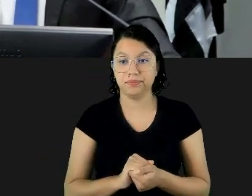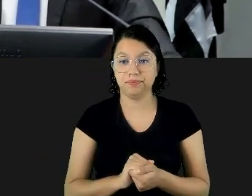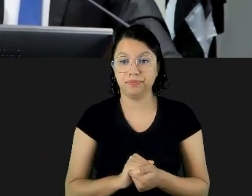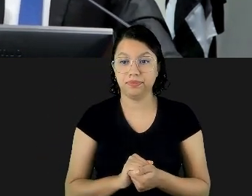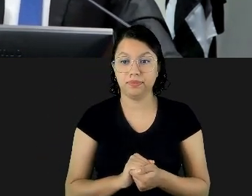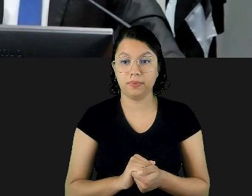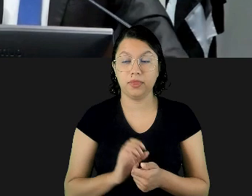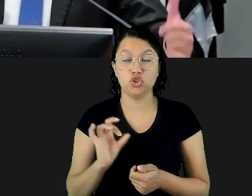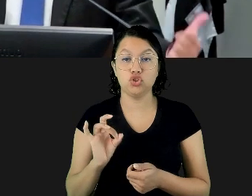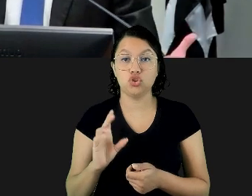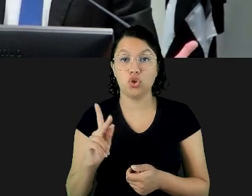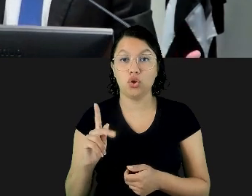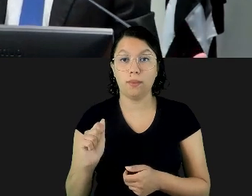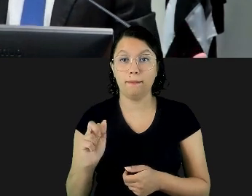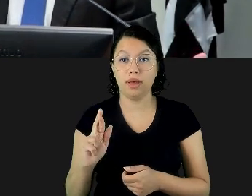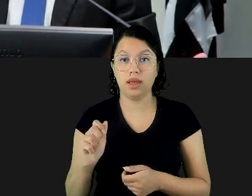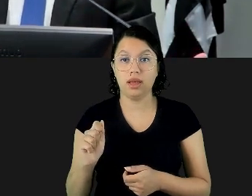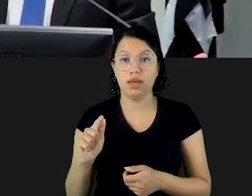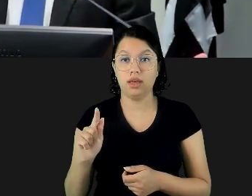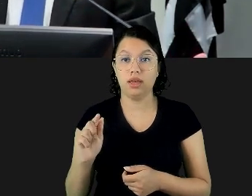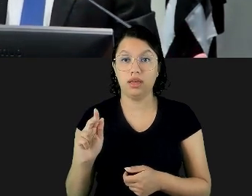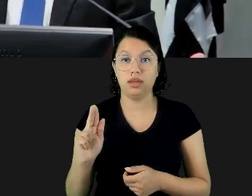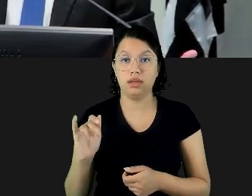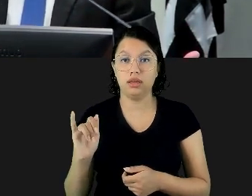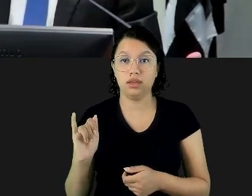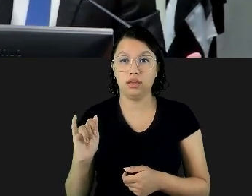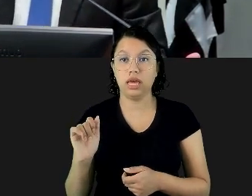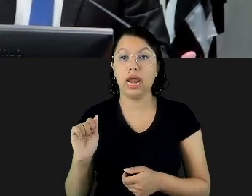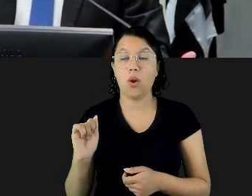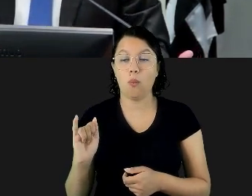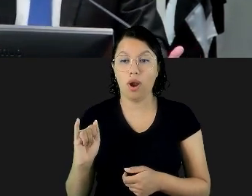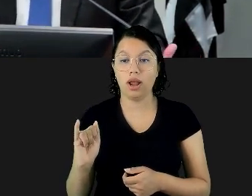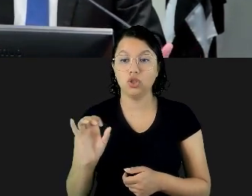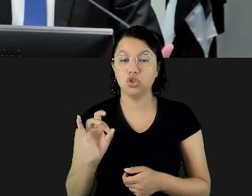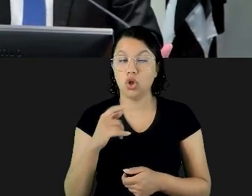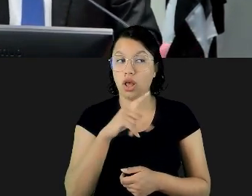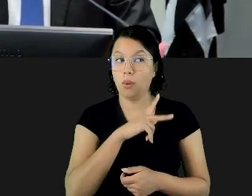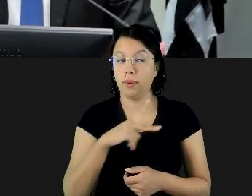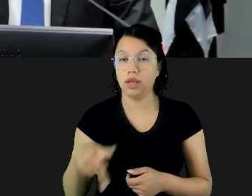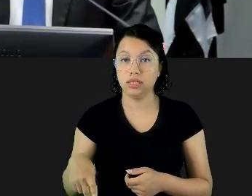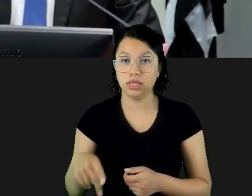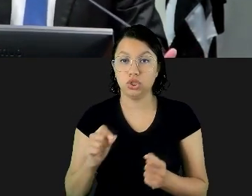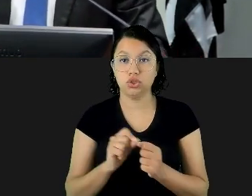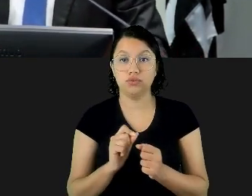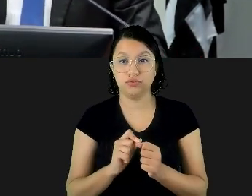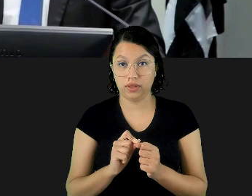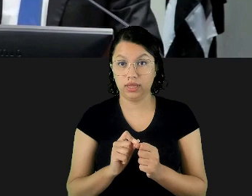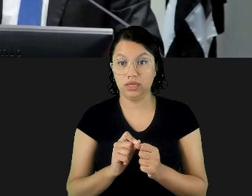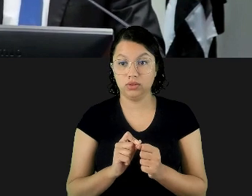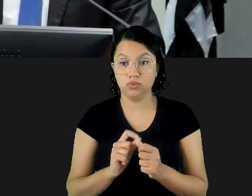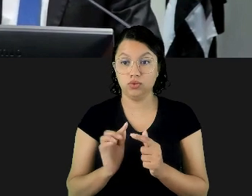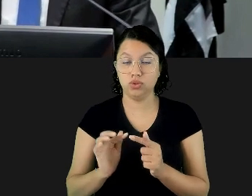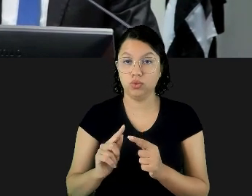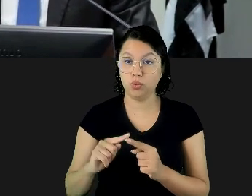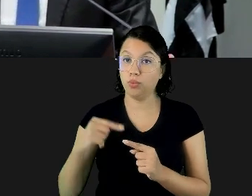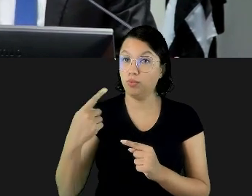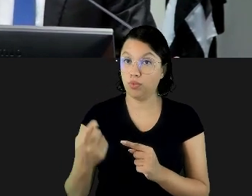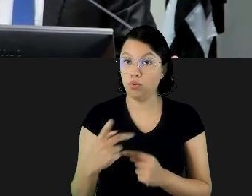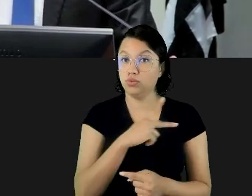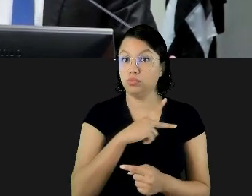Paraguai que o presidente Mário Abdo Benítez, Marito, fez o sucessor, que é o Santi